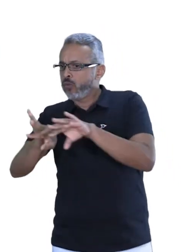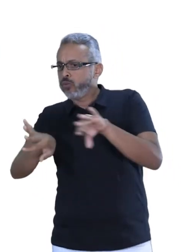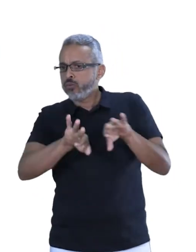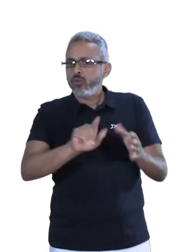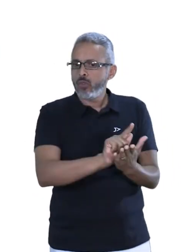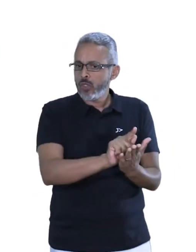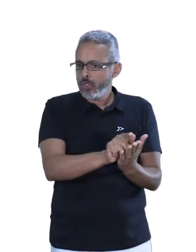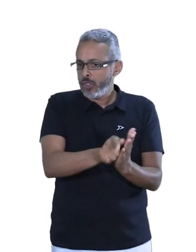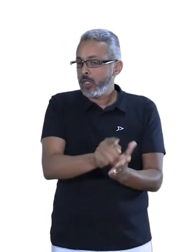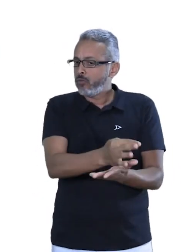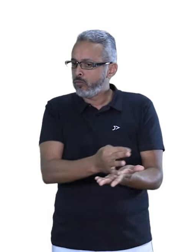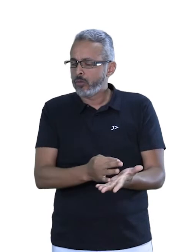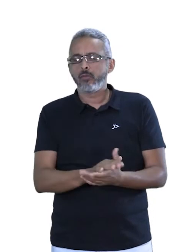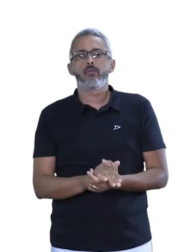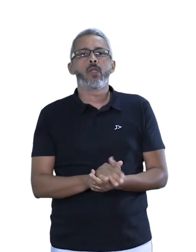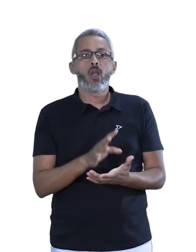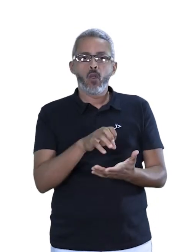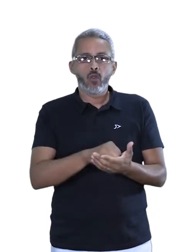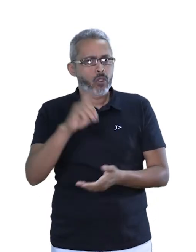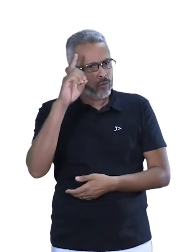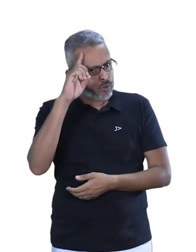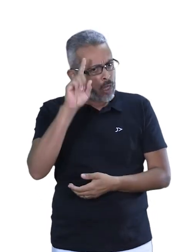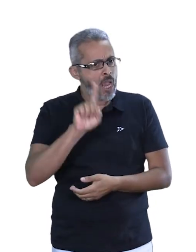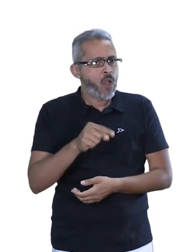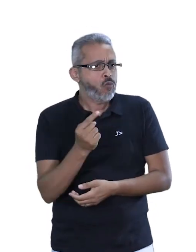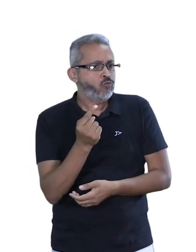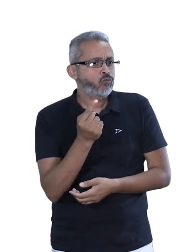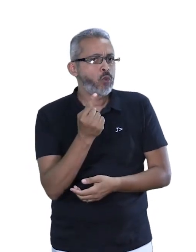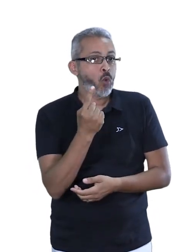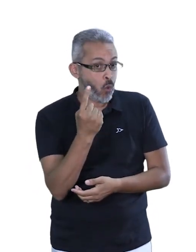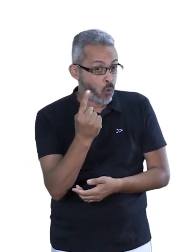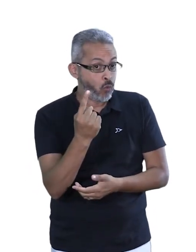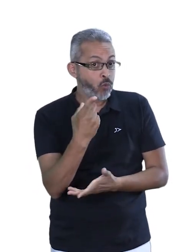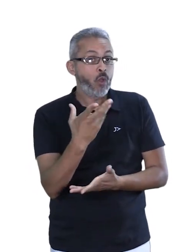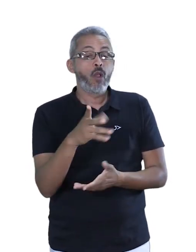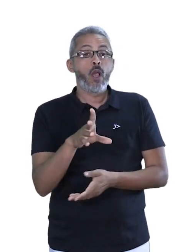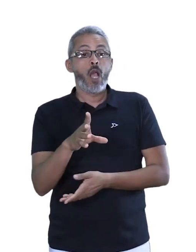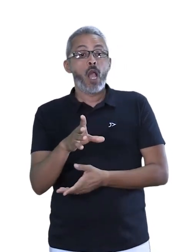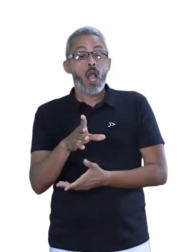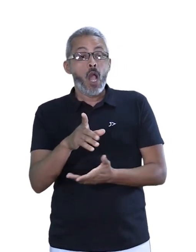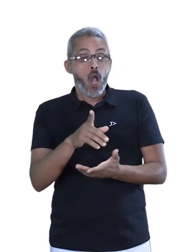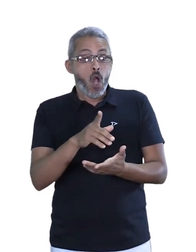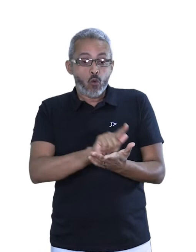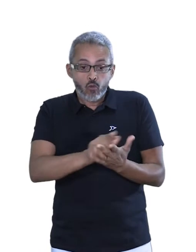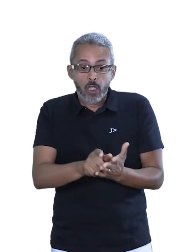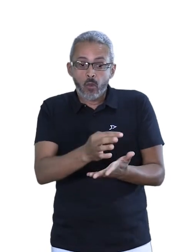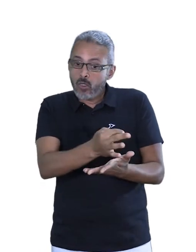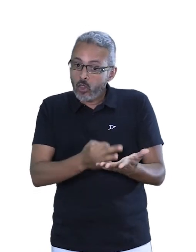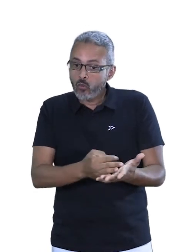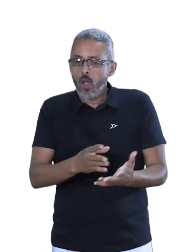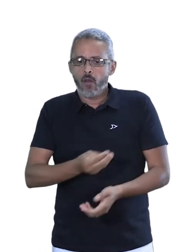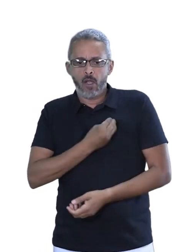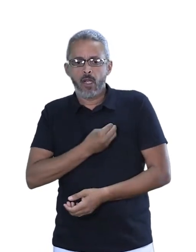gênero textual. O diário é um dos gêneros textuais que faz parte da nossa vida. O diário é um